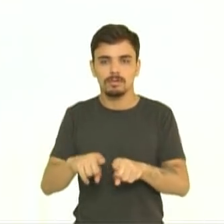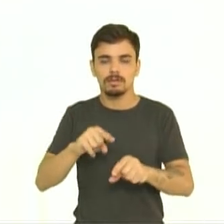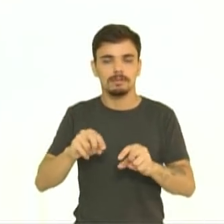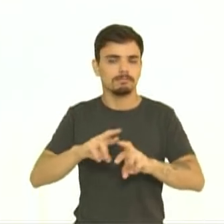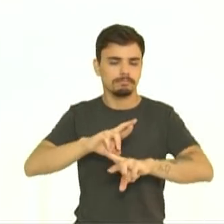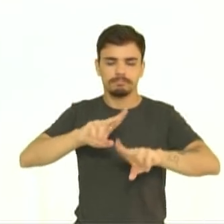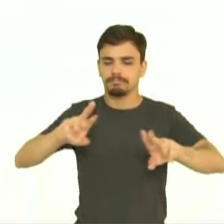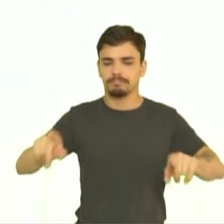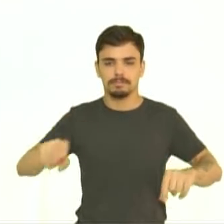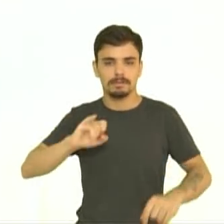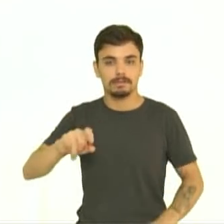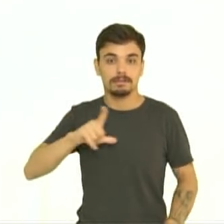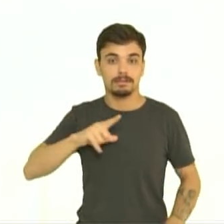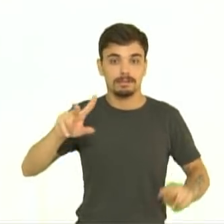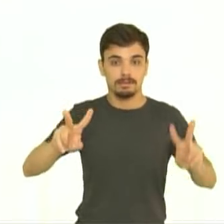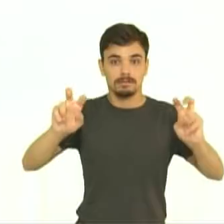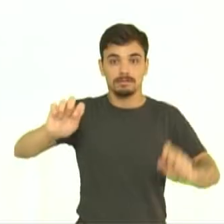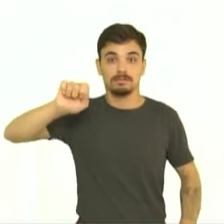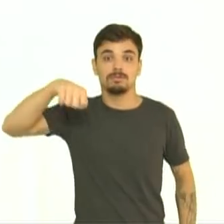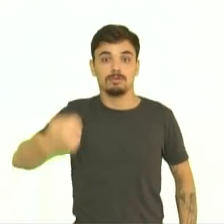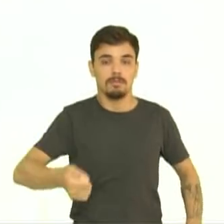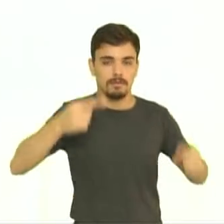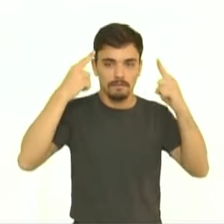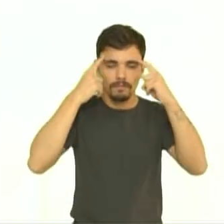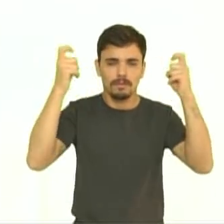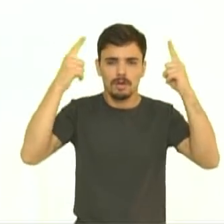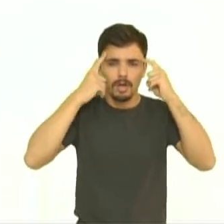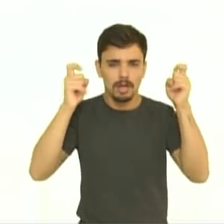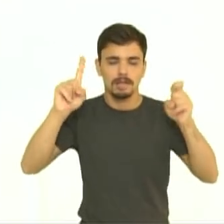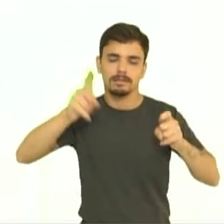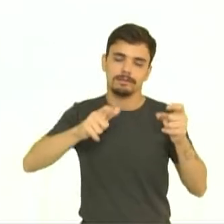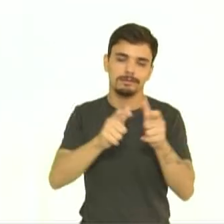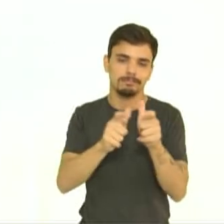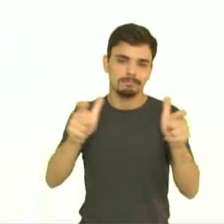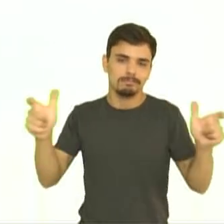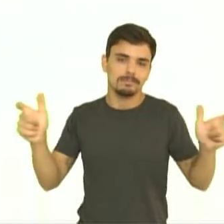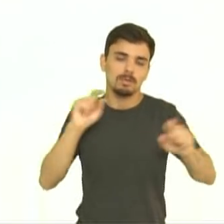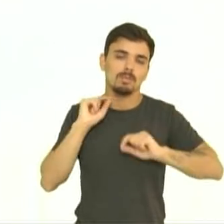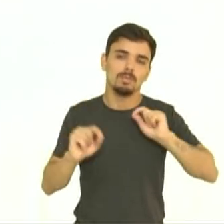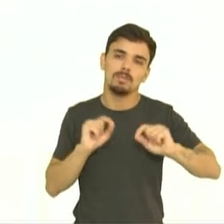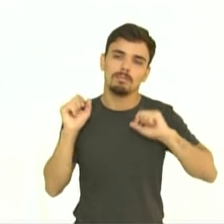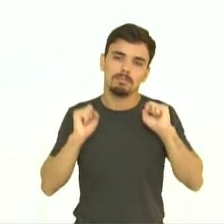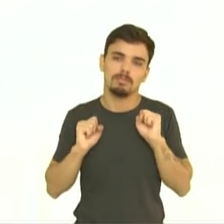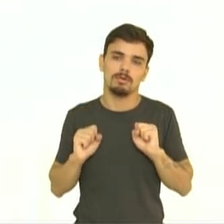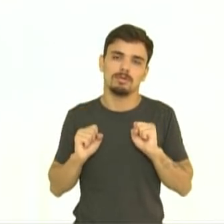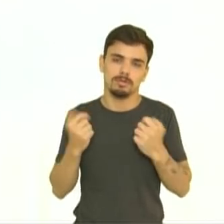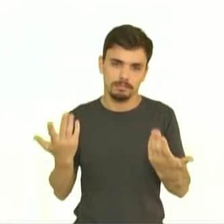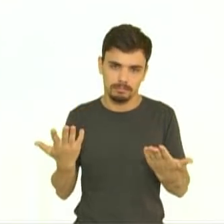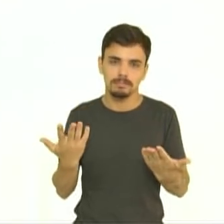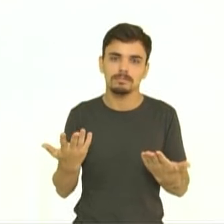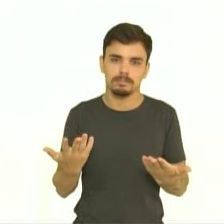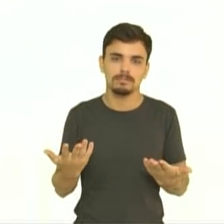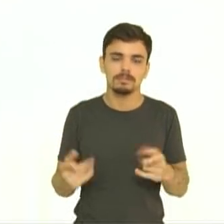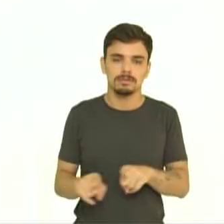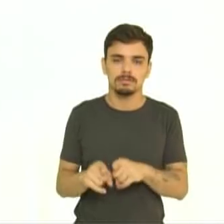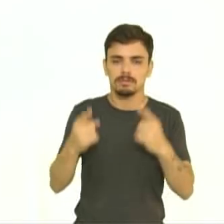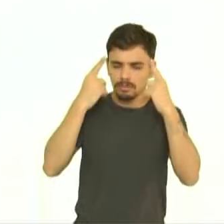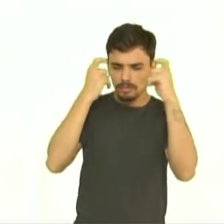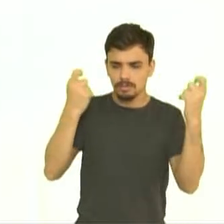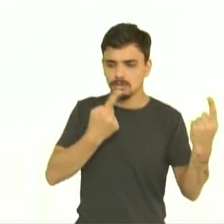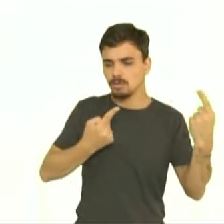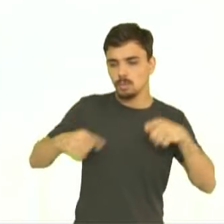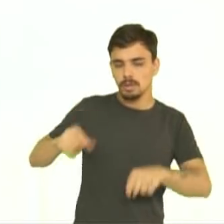Por exemplo, se o assunto fosse a violência, violência é muito amplo. O que podia ser? Quais temas? Violência contra a